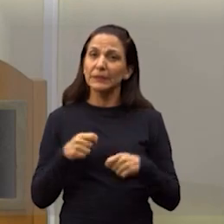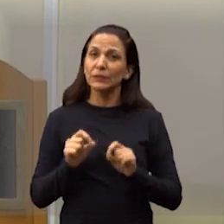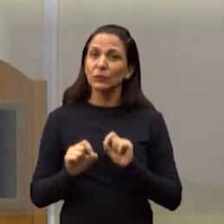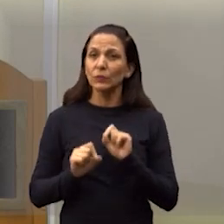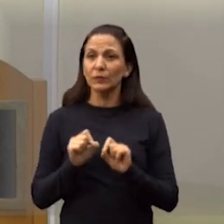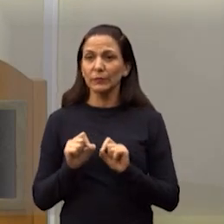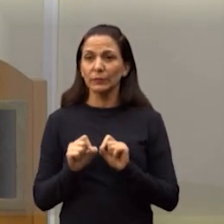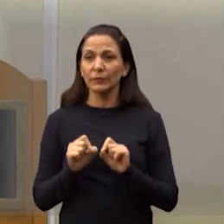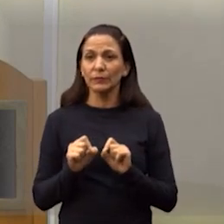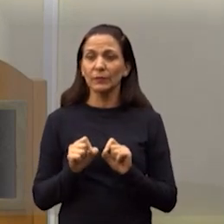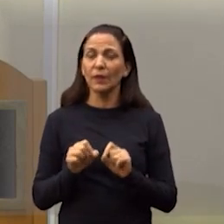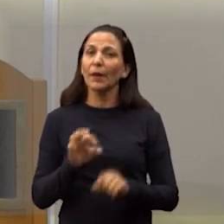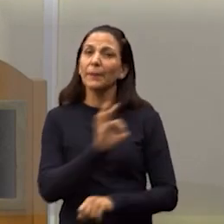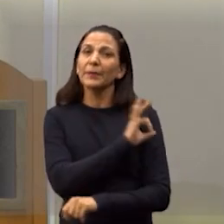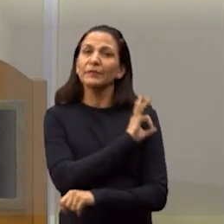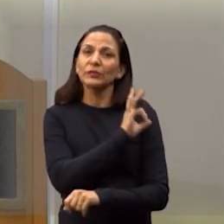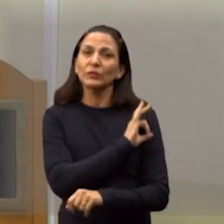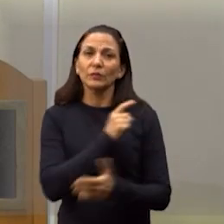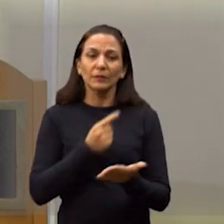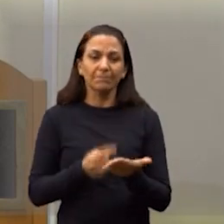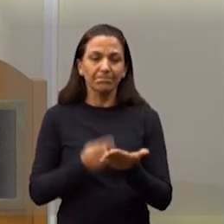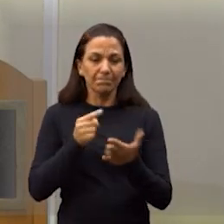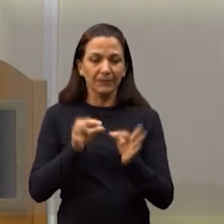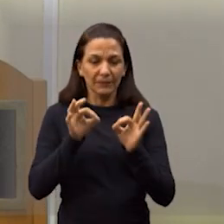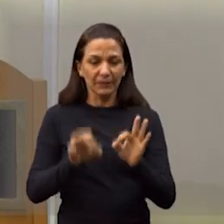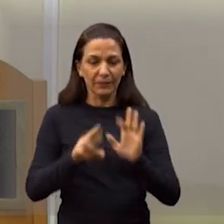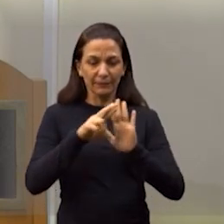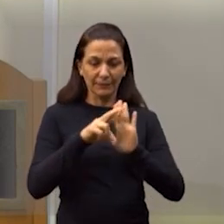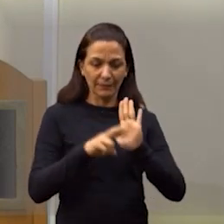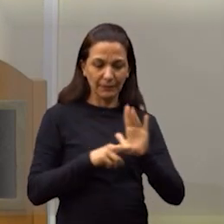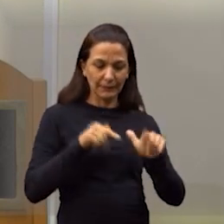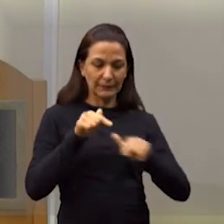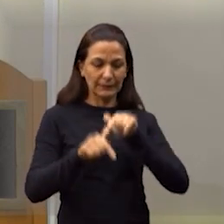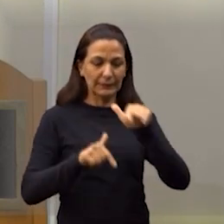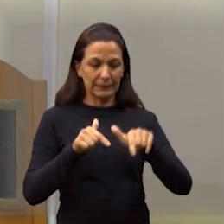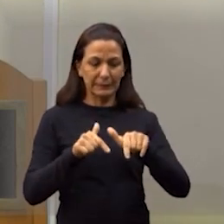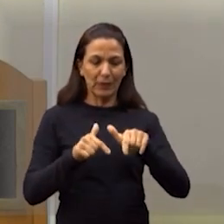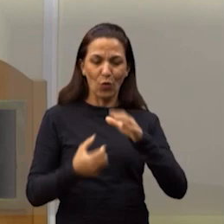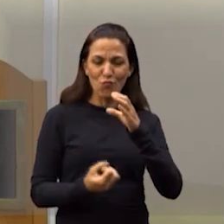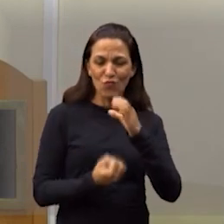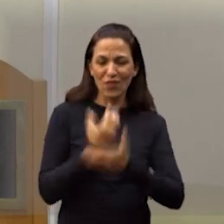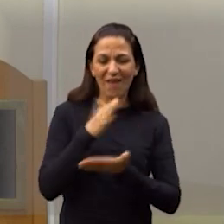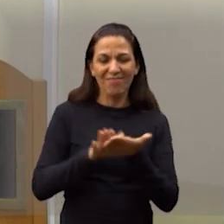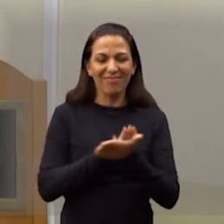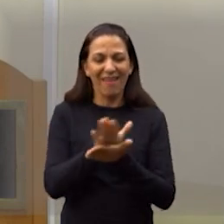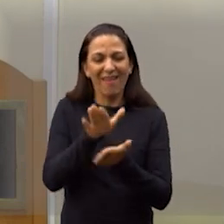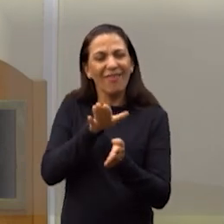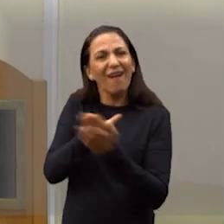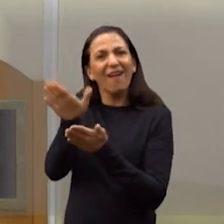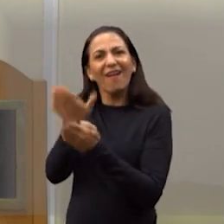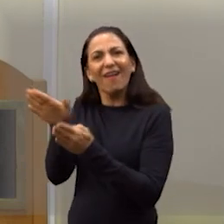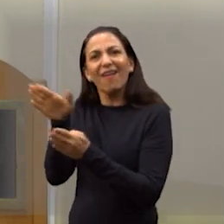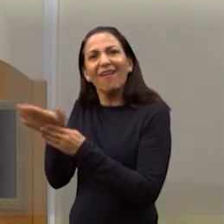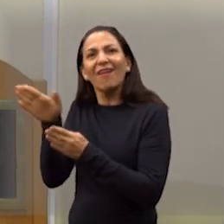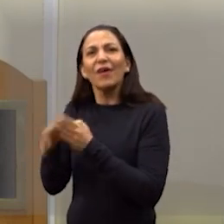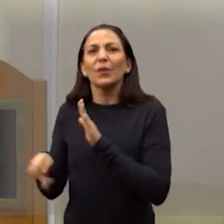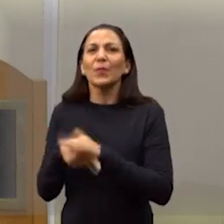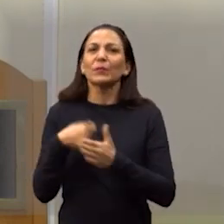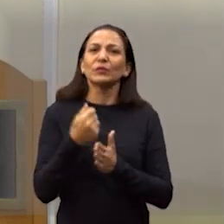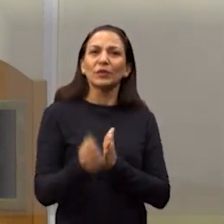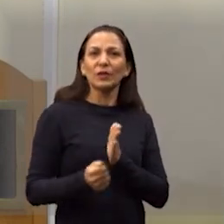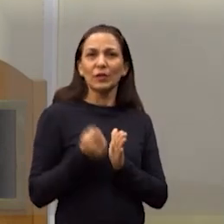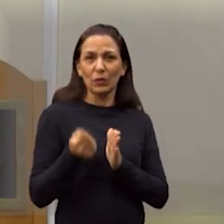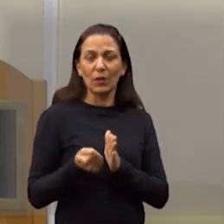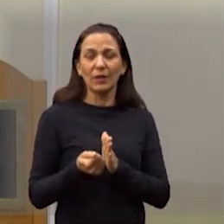Navegar a prefeitura cumprir as normas que regem o trabalho e não criar mais um gasto público para a cidade de Araraquara basta